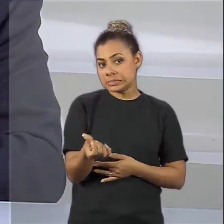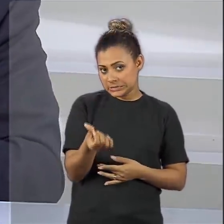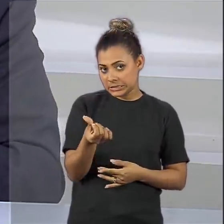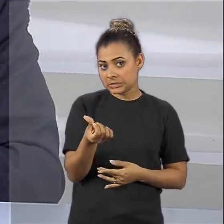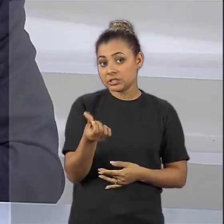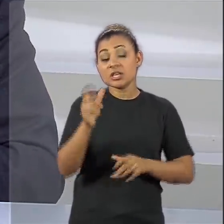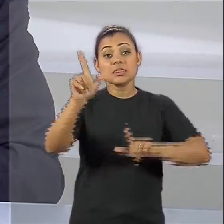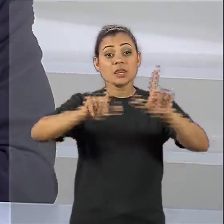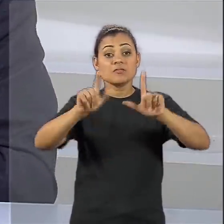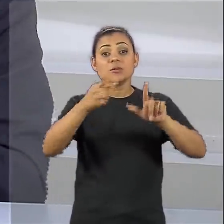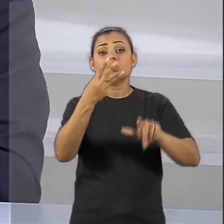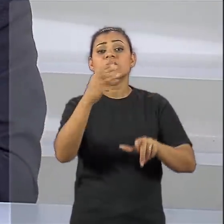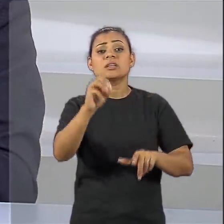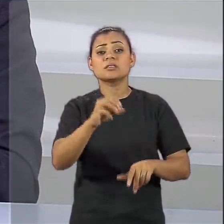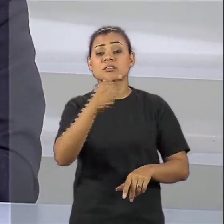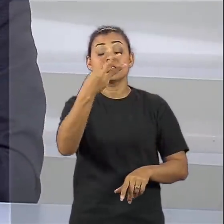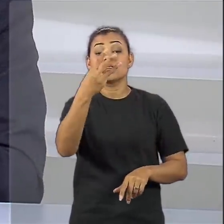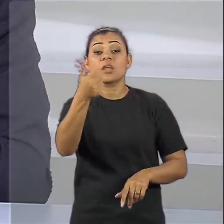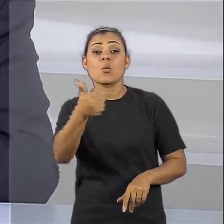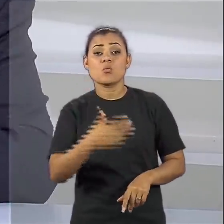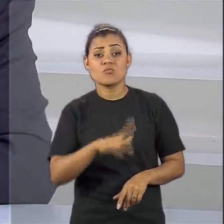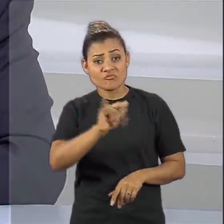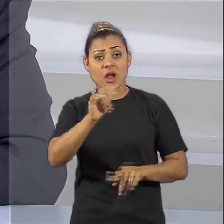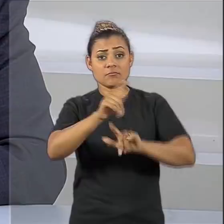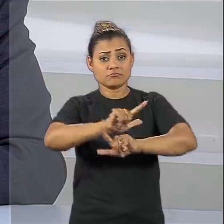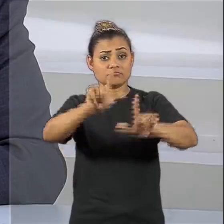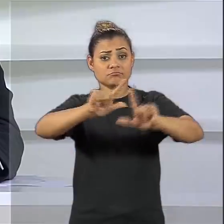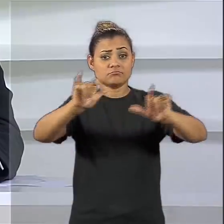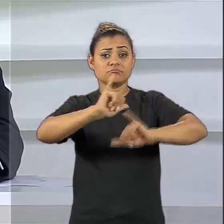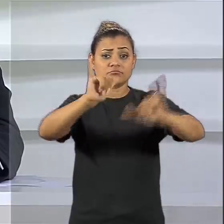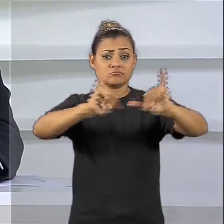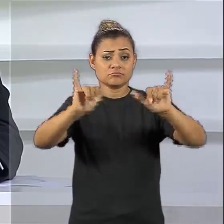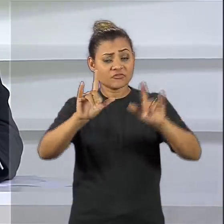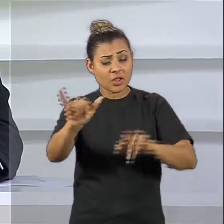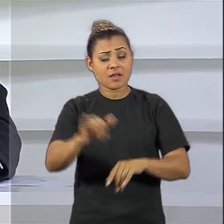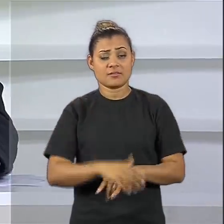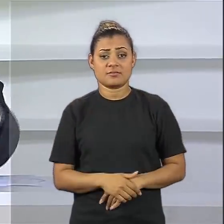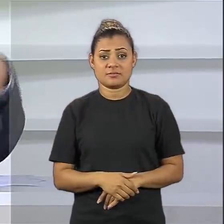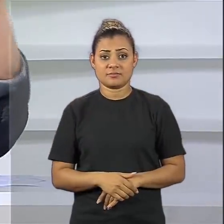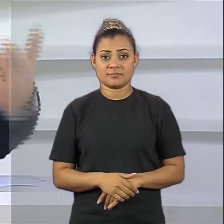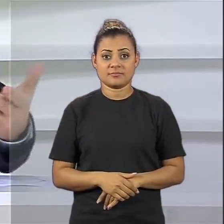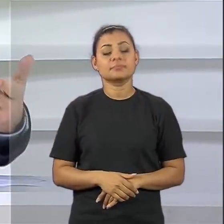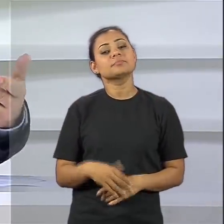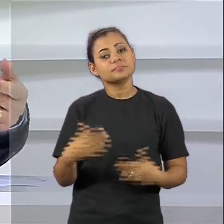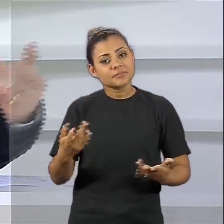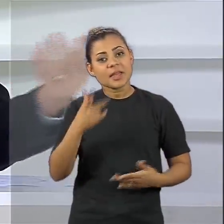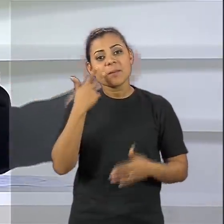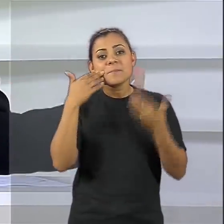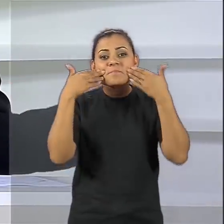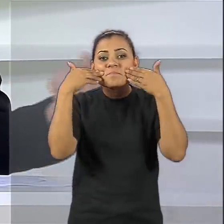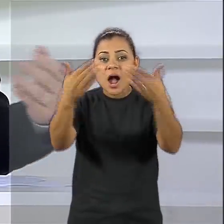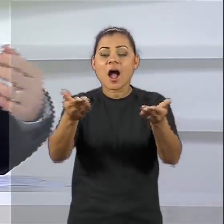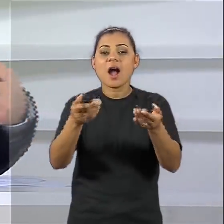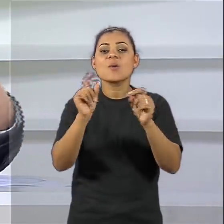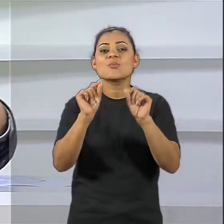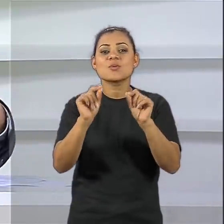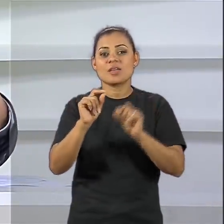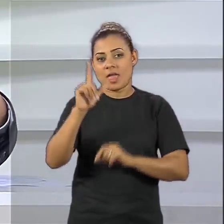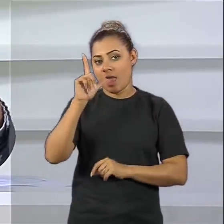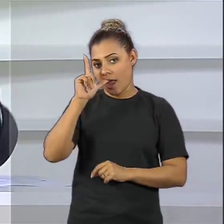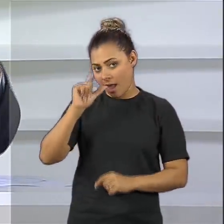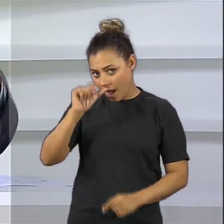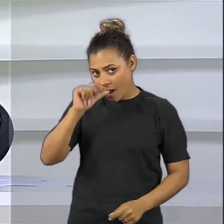na televisão dia 31. Então aí sim a coisa é para valer. E parece explicitamente até o Alckmin